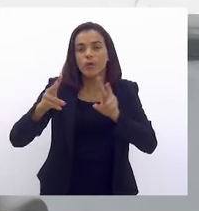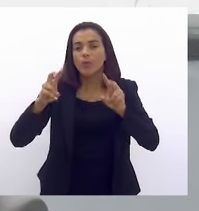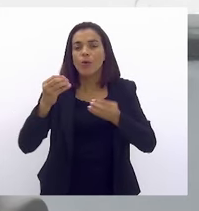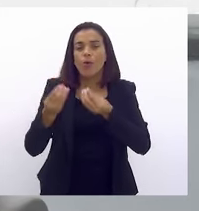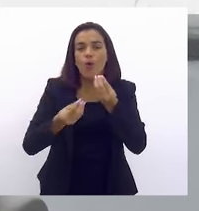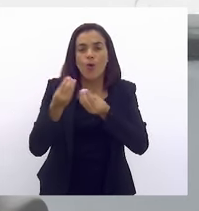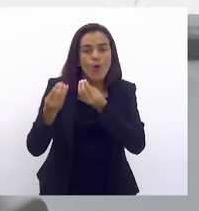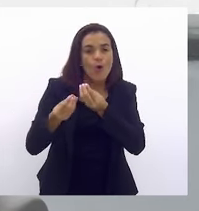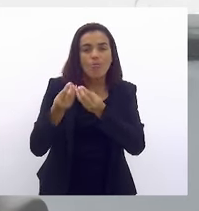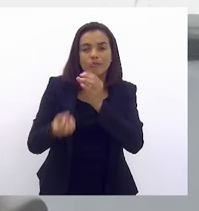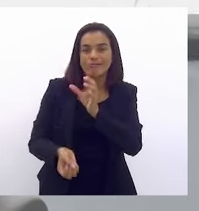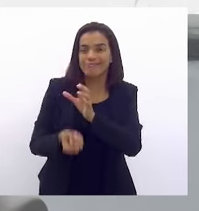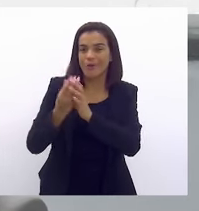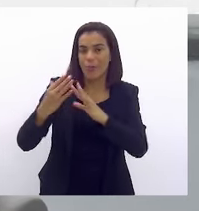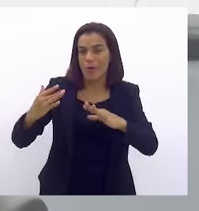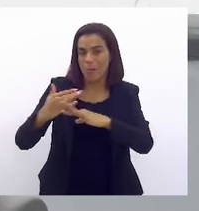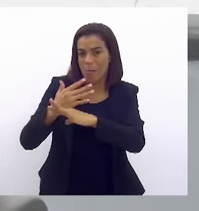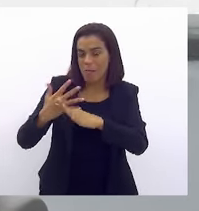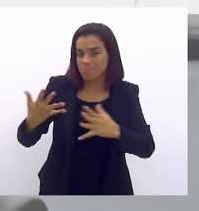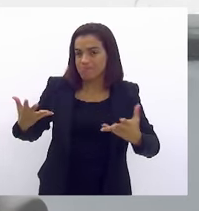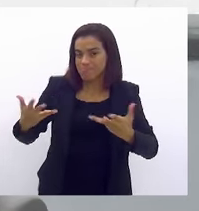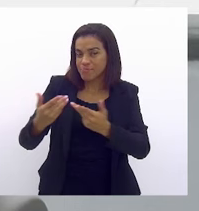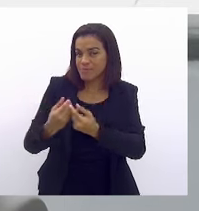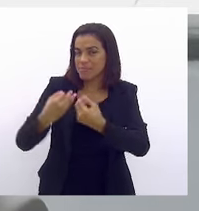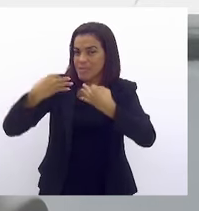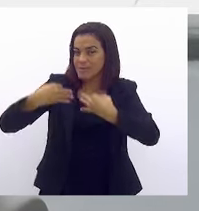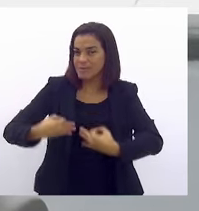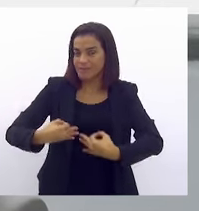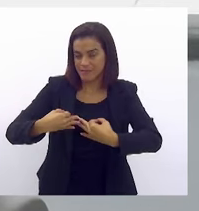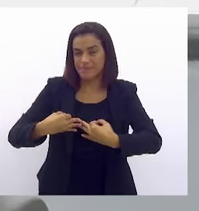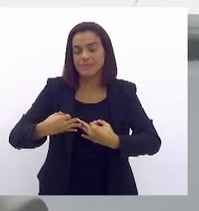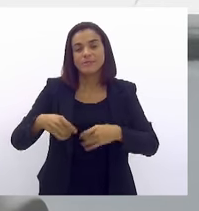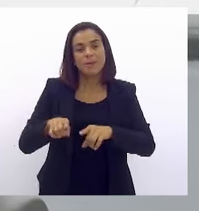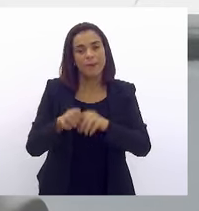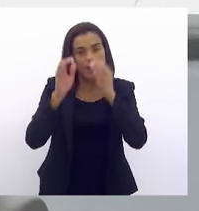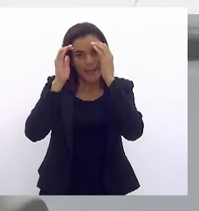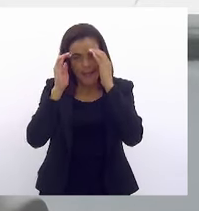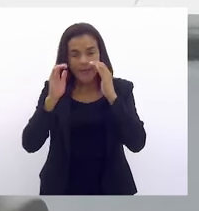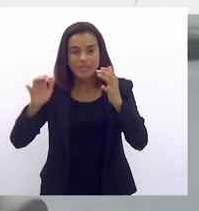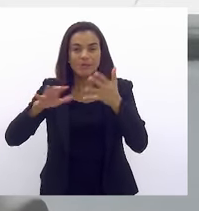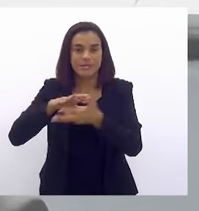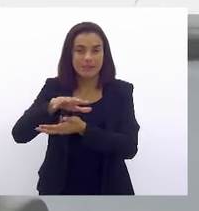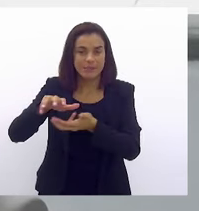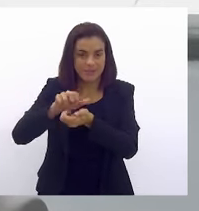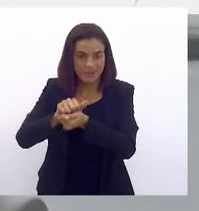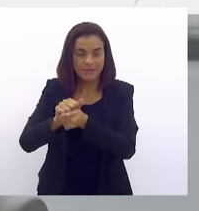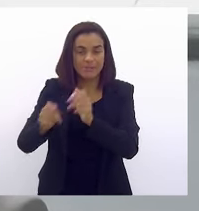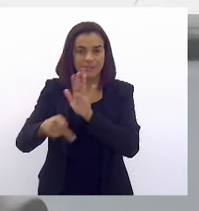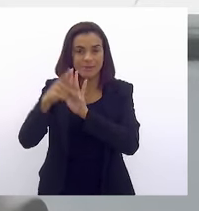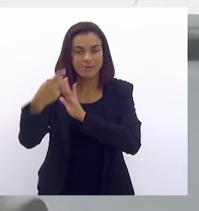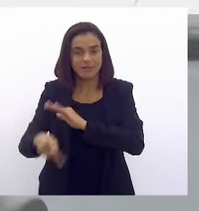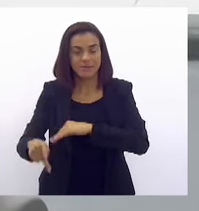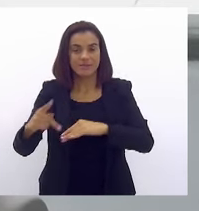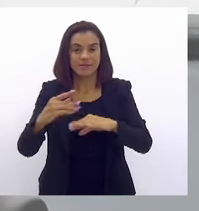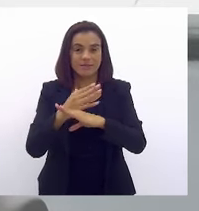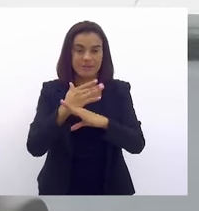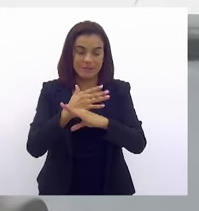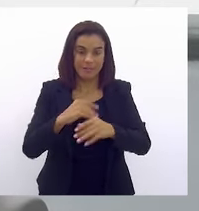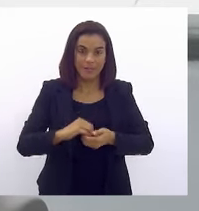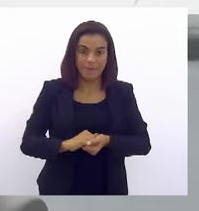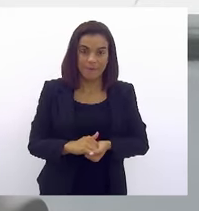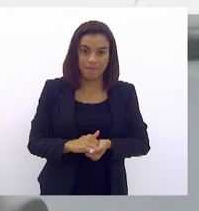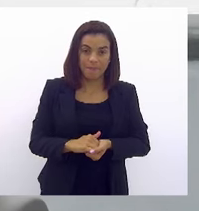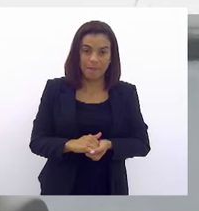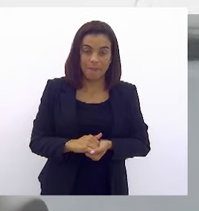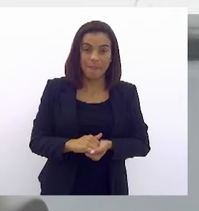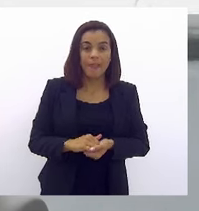cidade de uma forma mais concreta, mas também, né, respeitando a sustentabilidade da cidade. Né? Então,